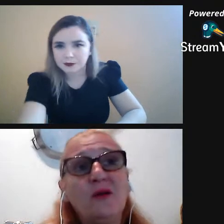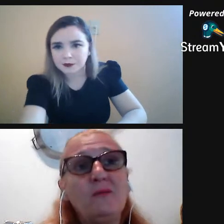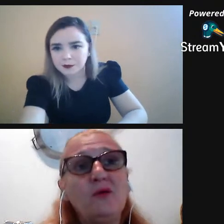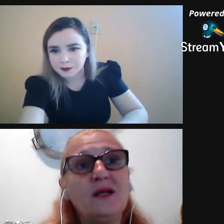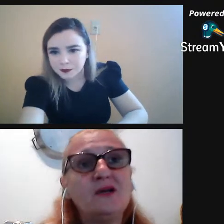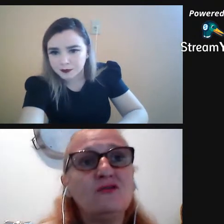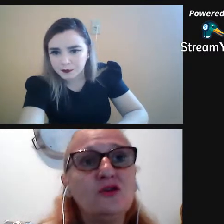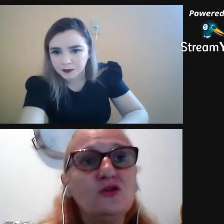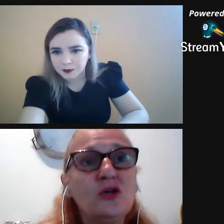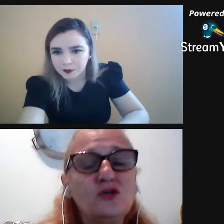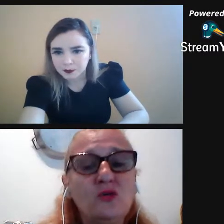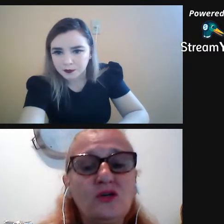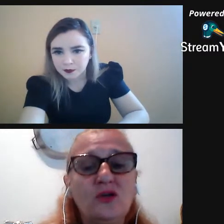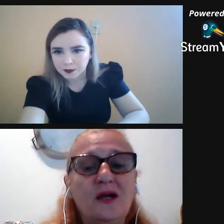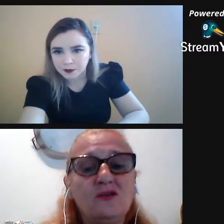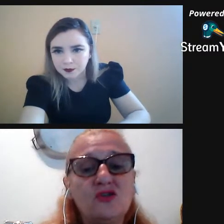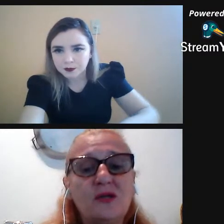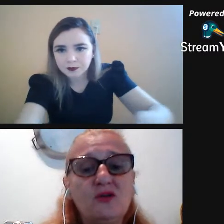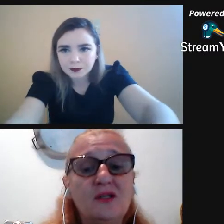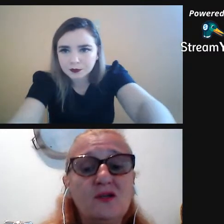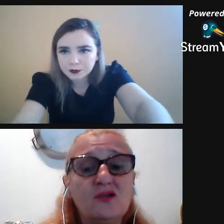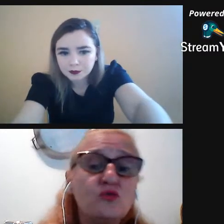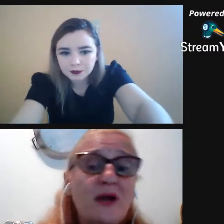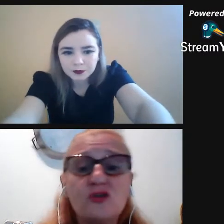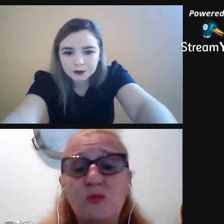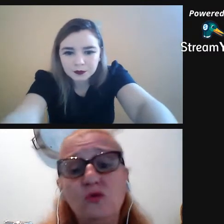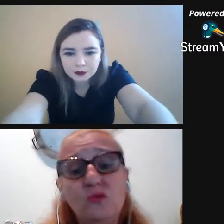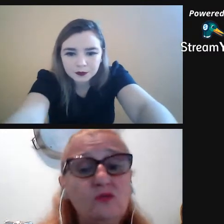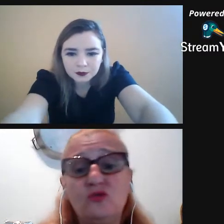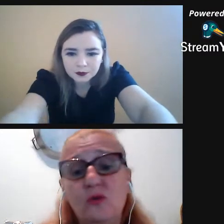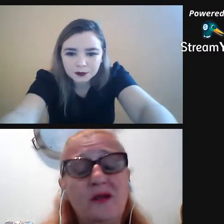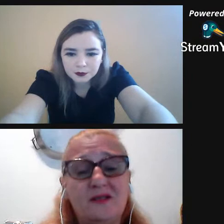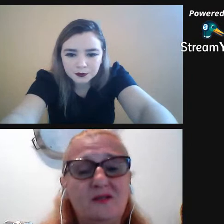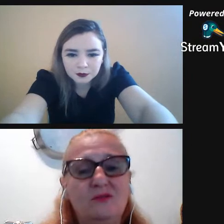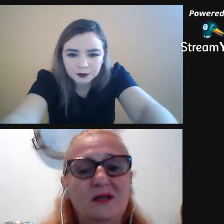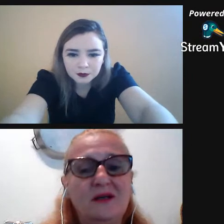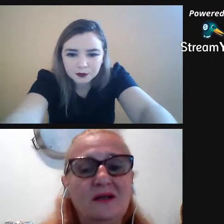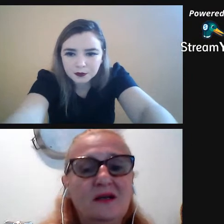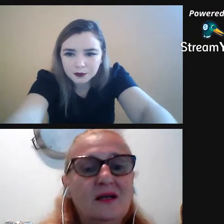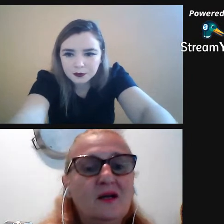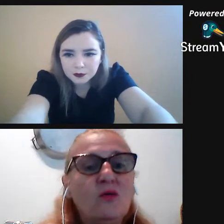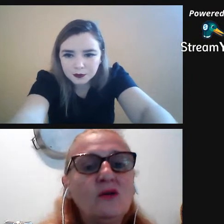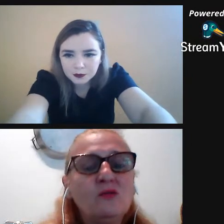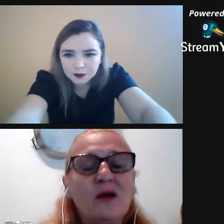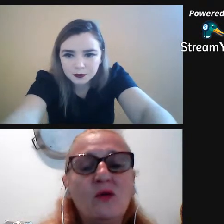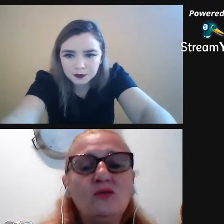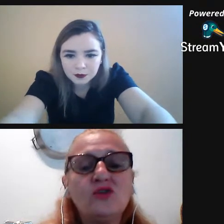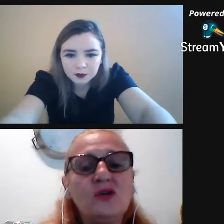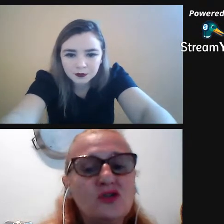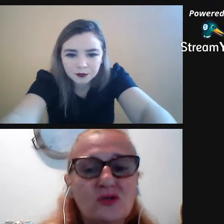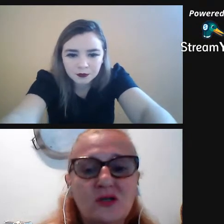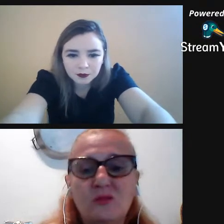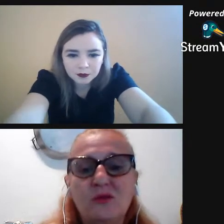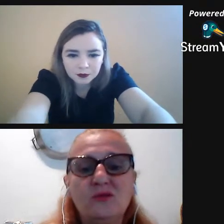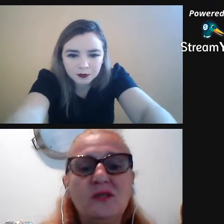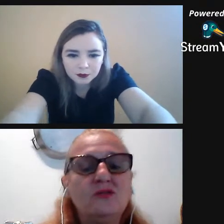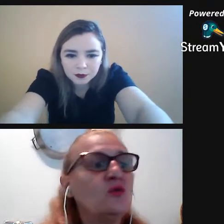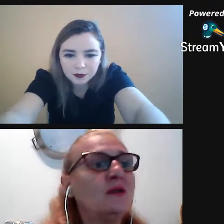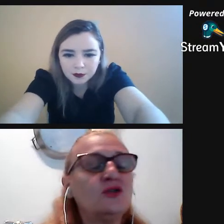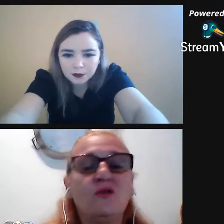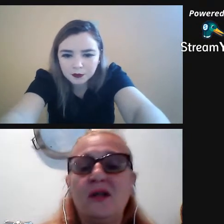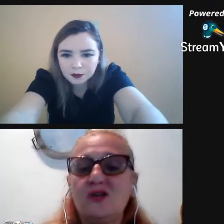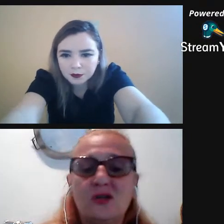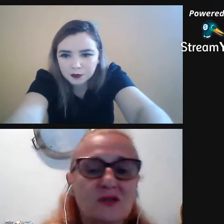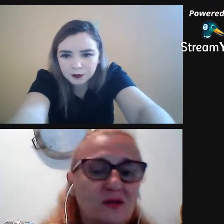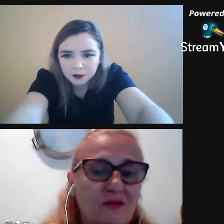estava vendo uma reportagem falando que os rios do estado do Rio de Janeiro são os mais poluídos do Brasil. Quantos rios estão sendo poluídos,